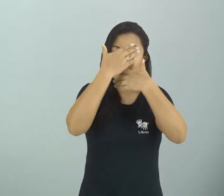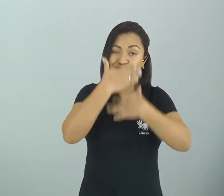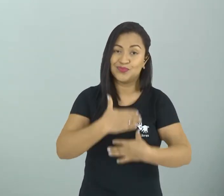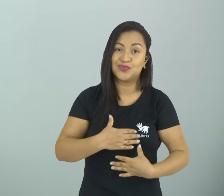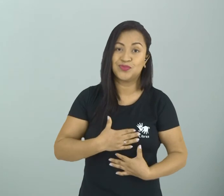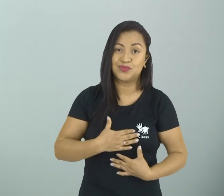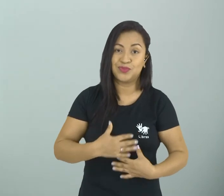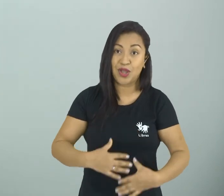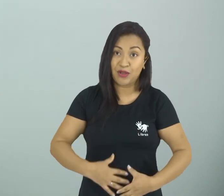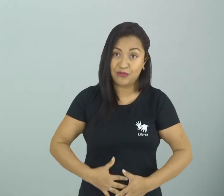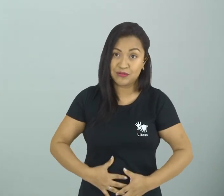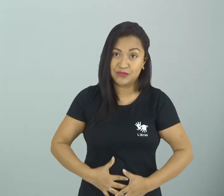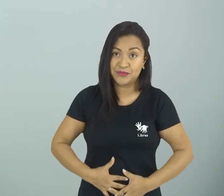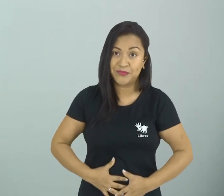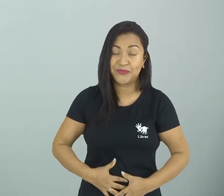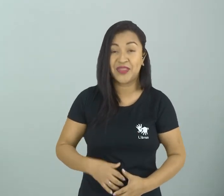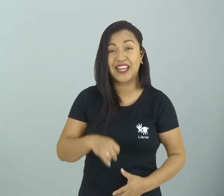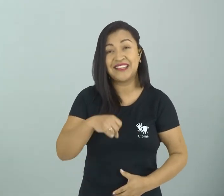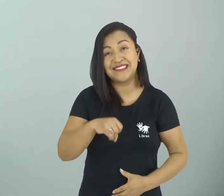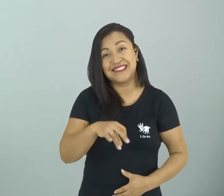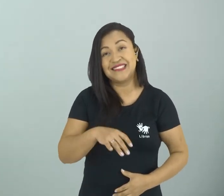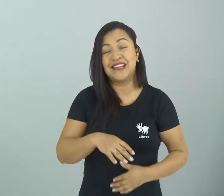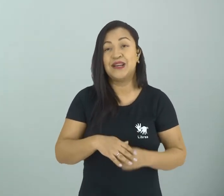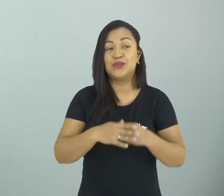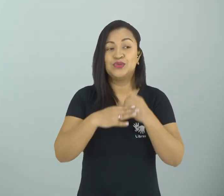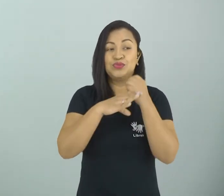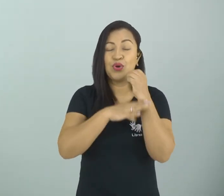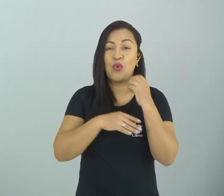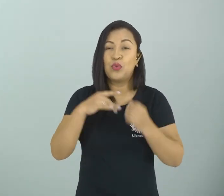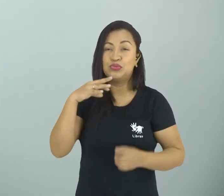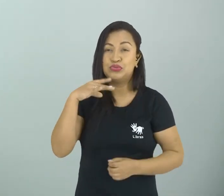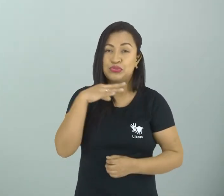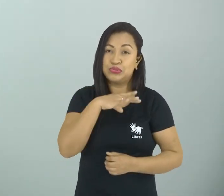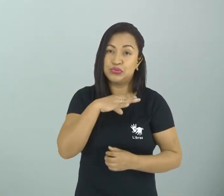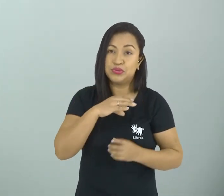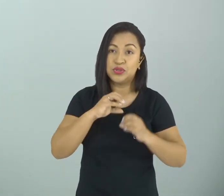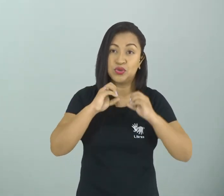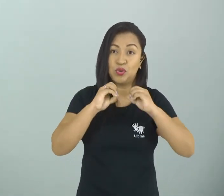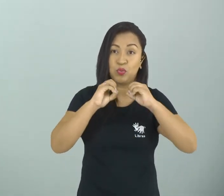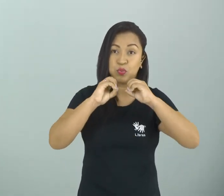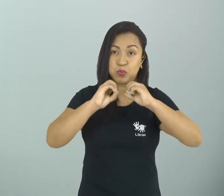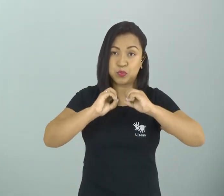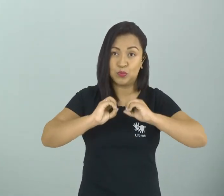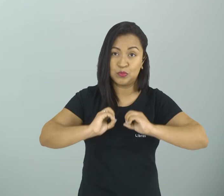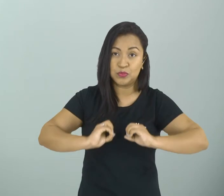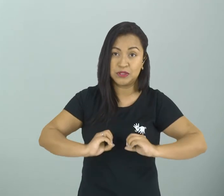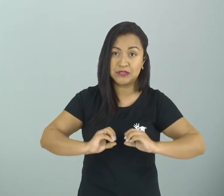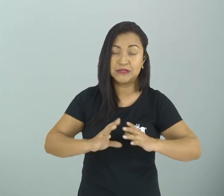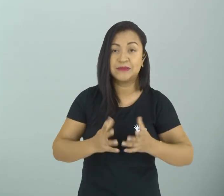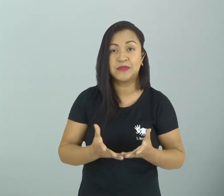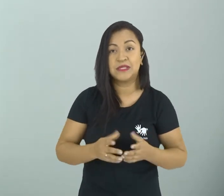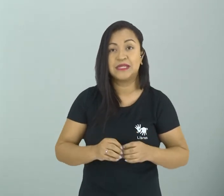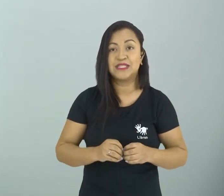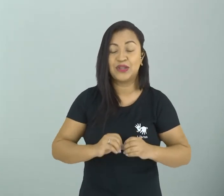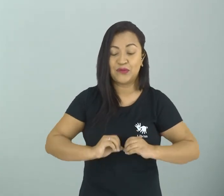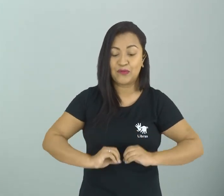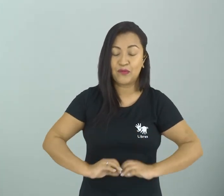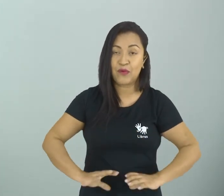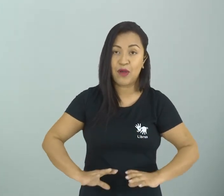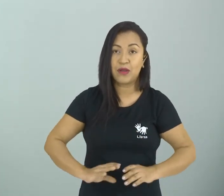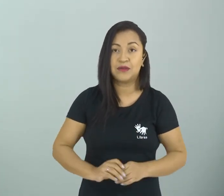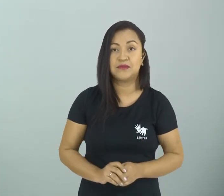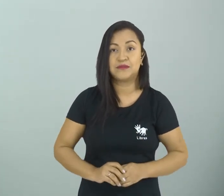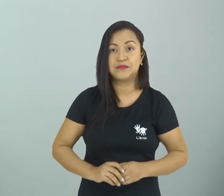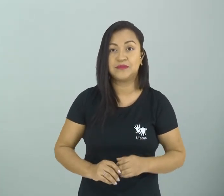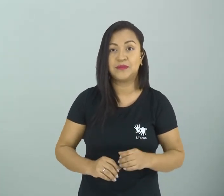abdominal. Quando fica muito quente, esse escroto ele vai descer para que os testículos eles fiquem mais longe